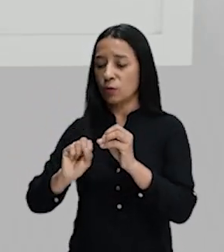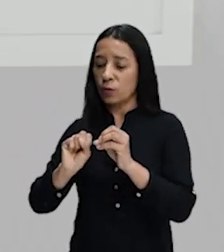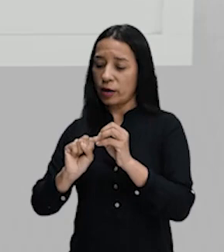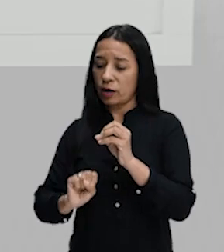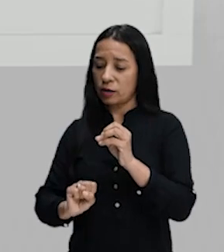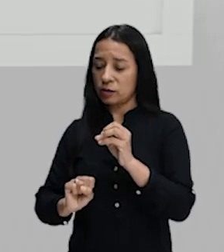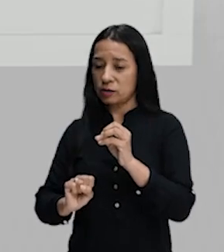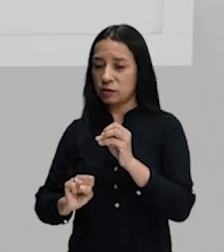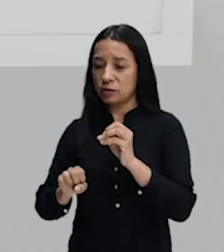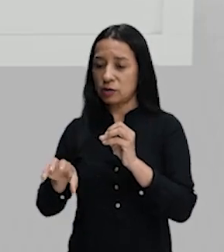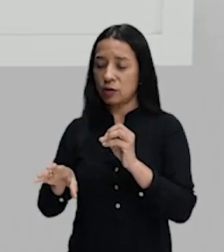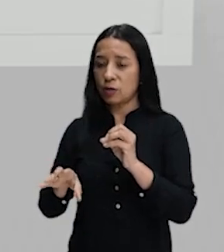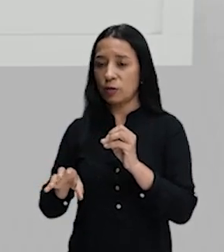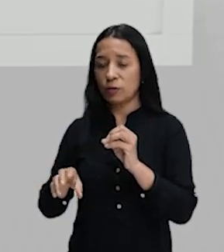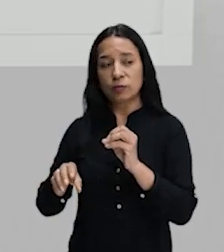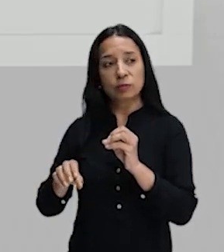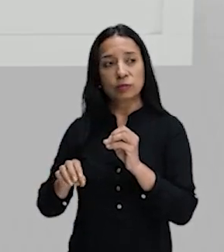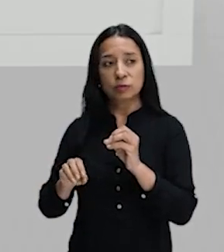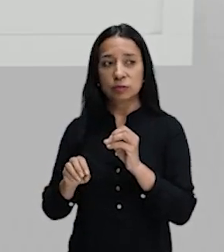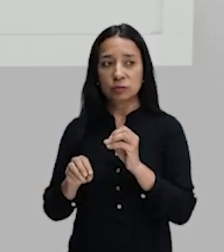polo sul